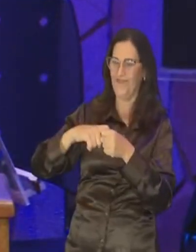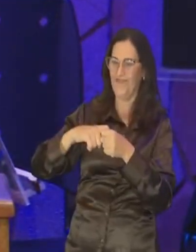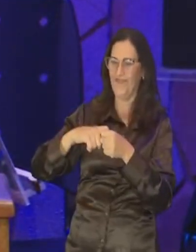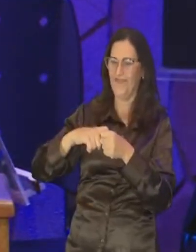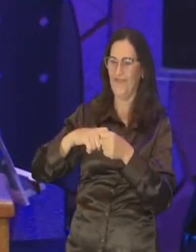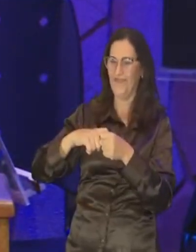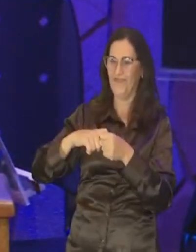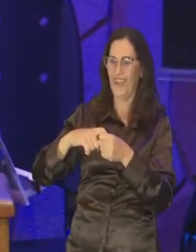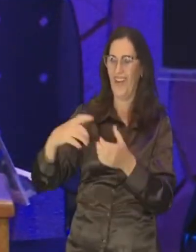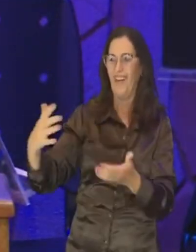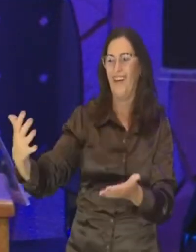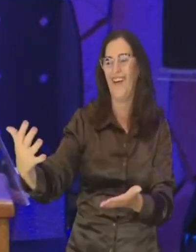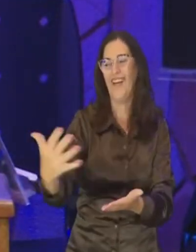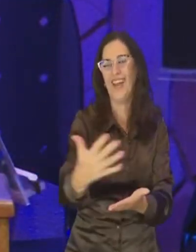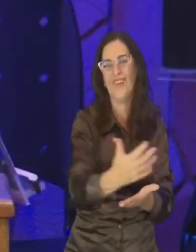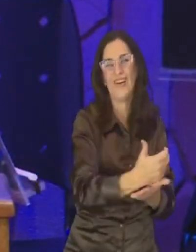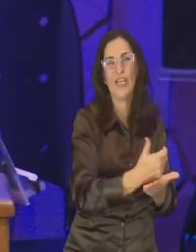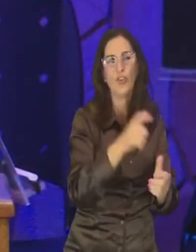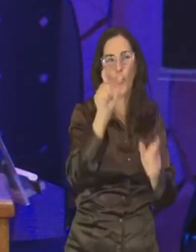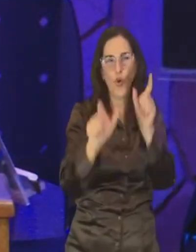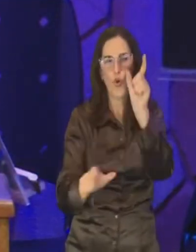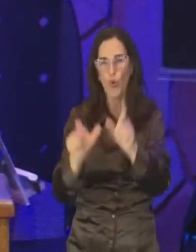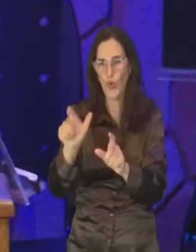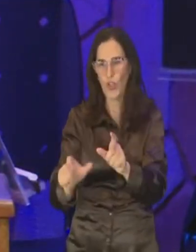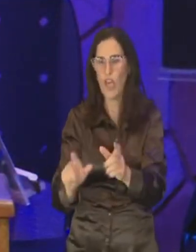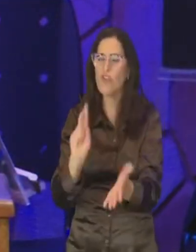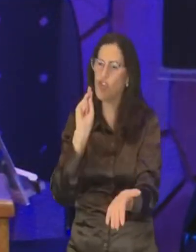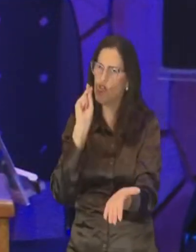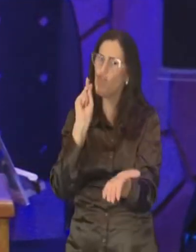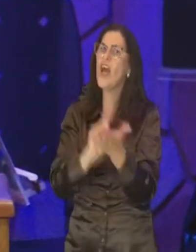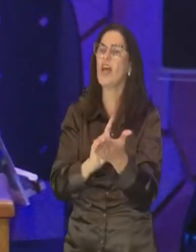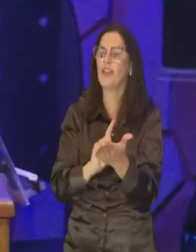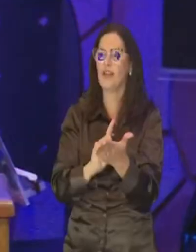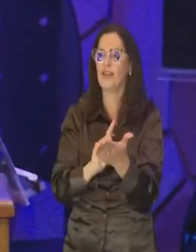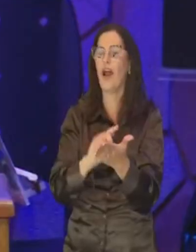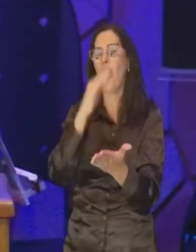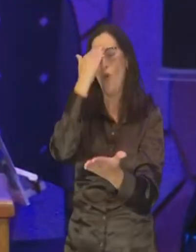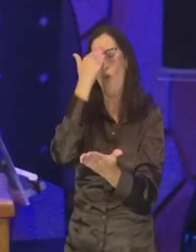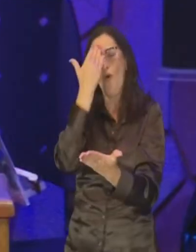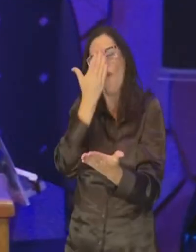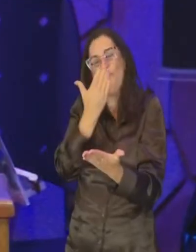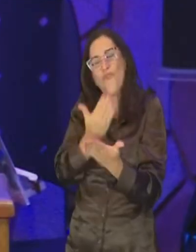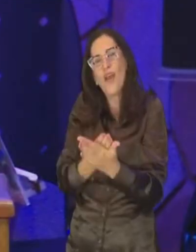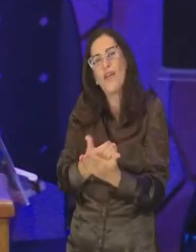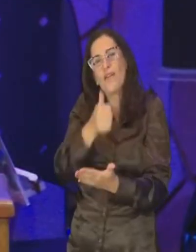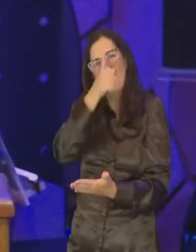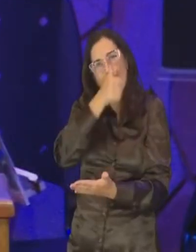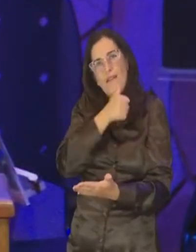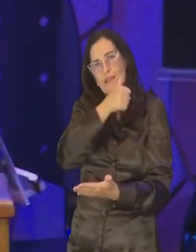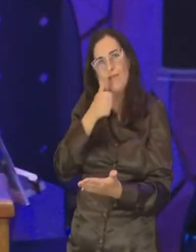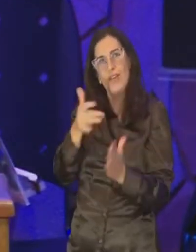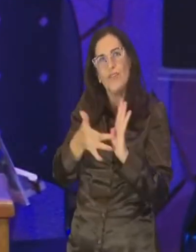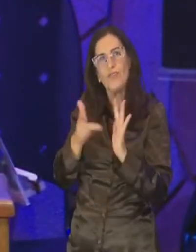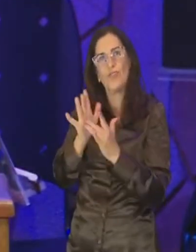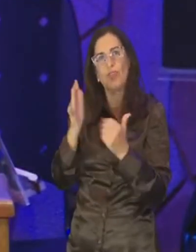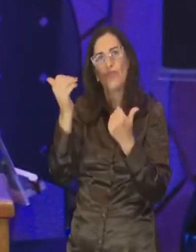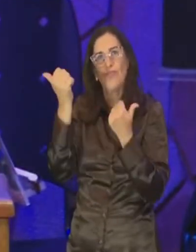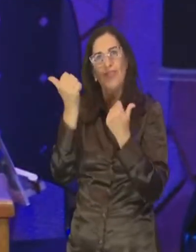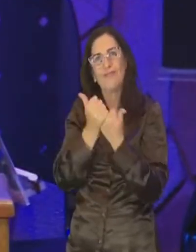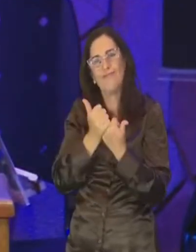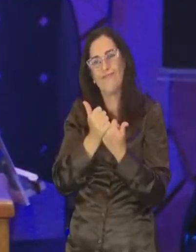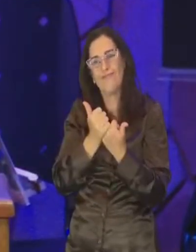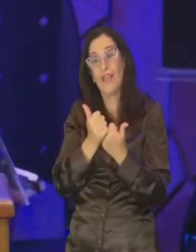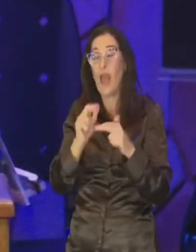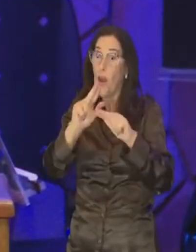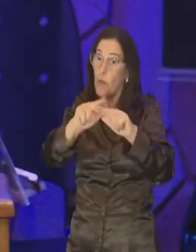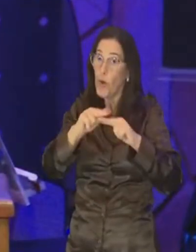Ele vai levar todos que realmente acreditaram no sacrifício dele. É por